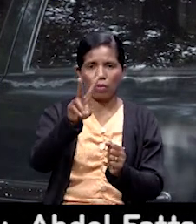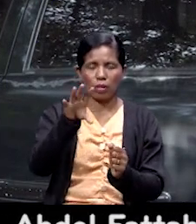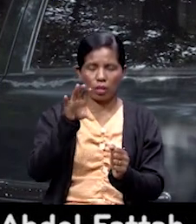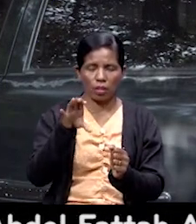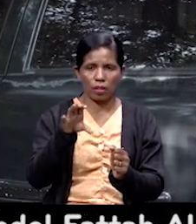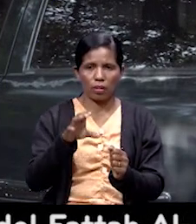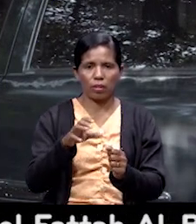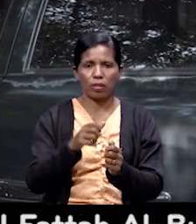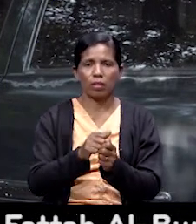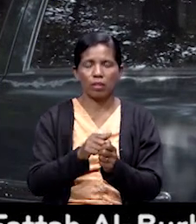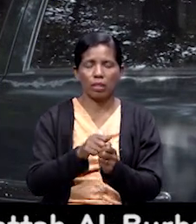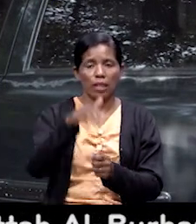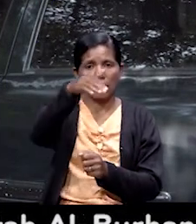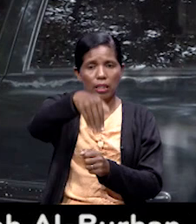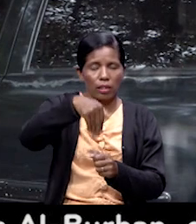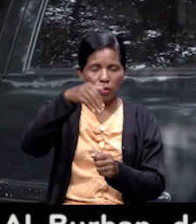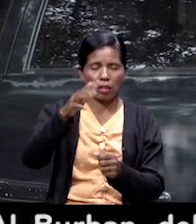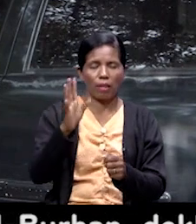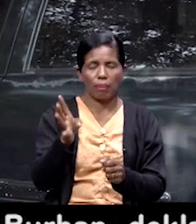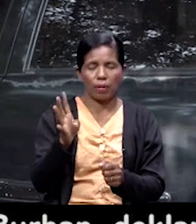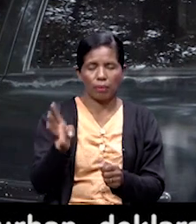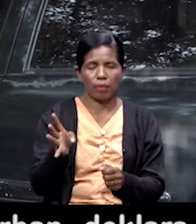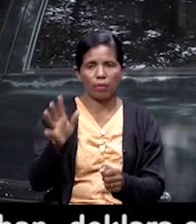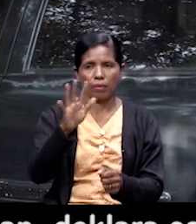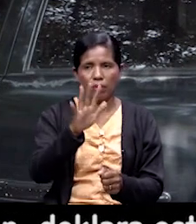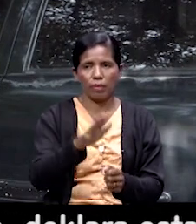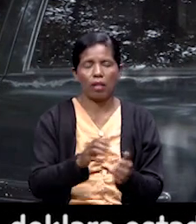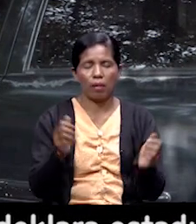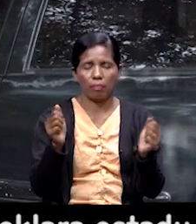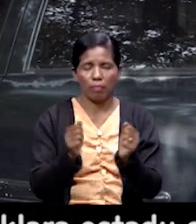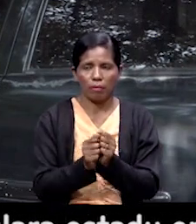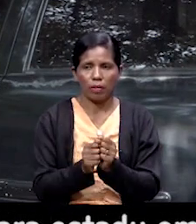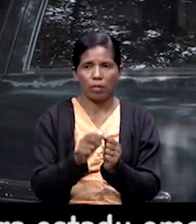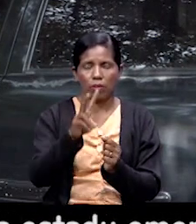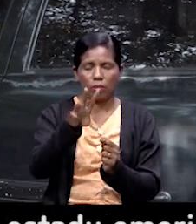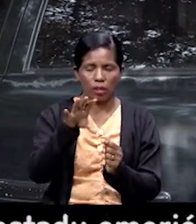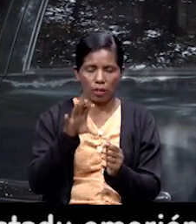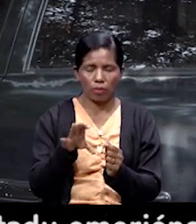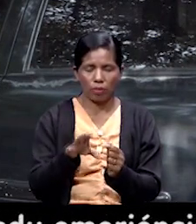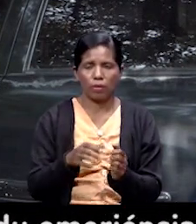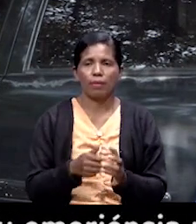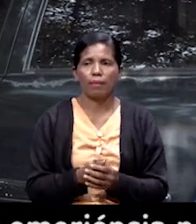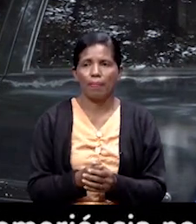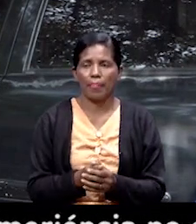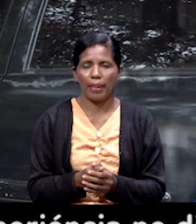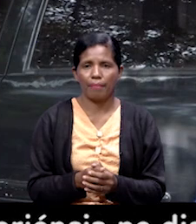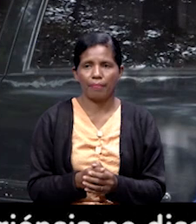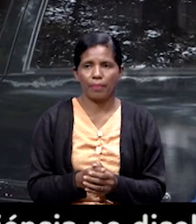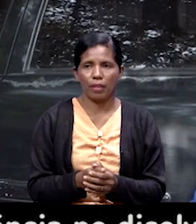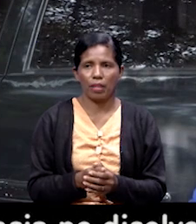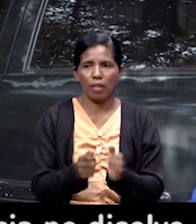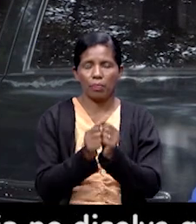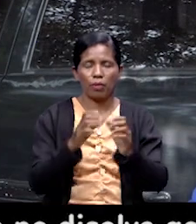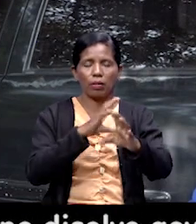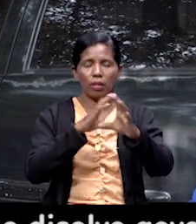trator 49 unidades, no bensira seluk hamutuk 211 unidades. Concurso interna hamutuk